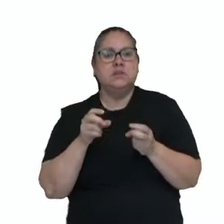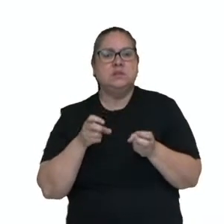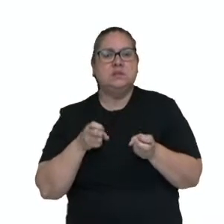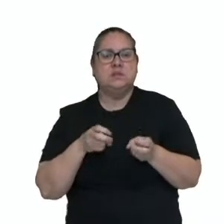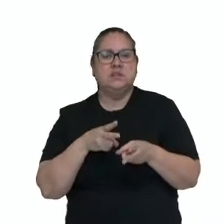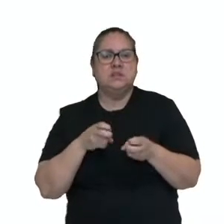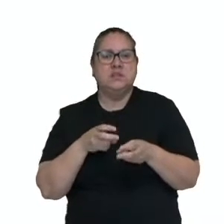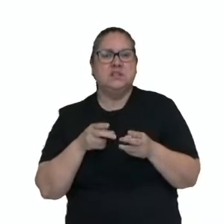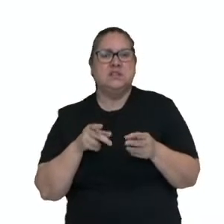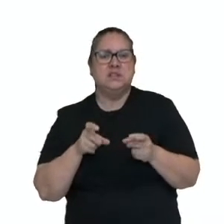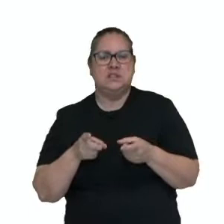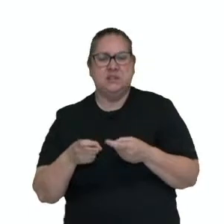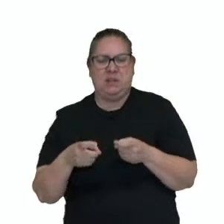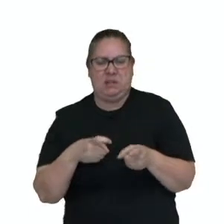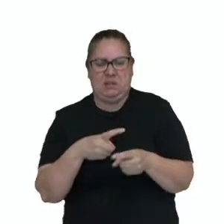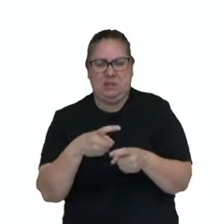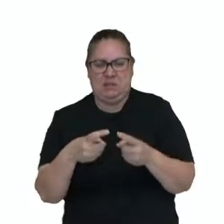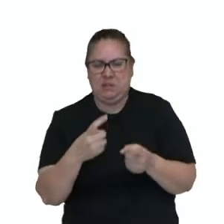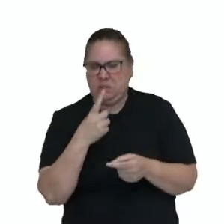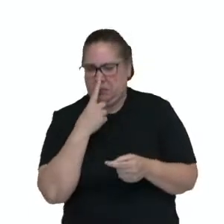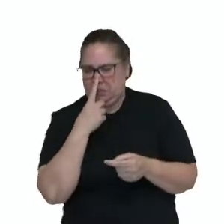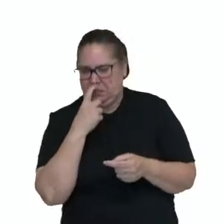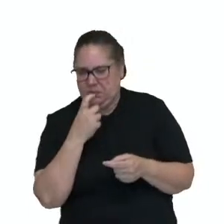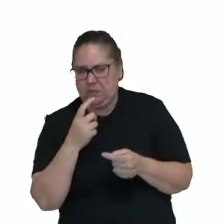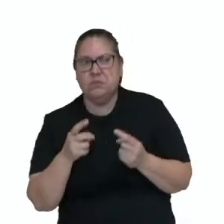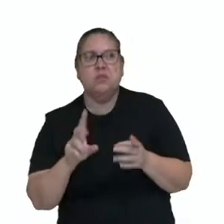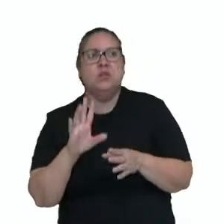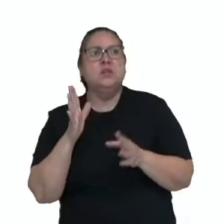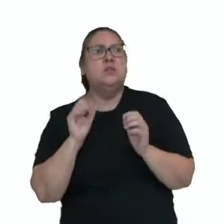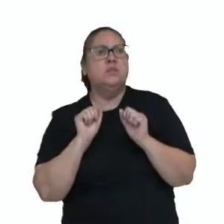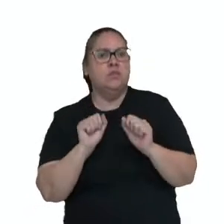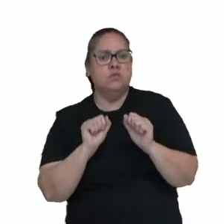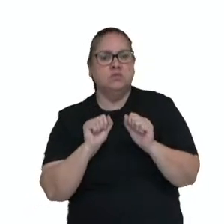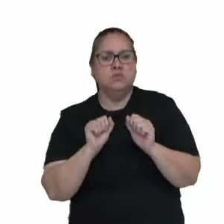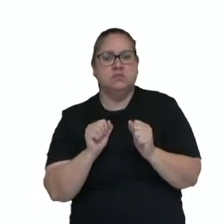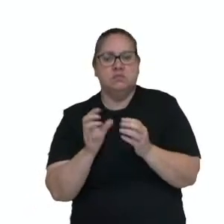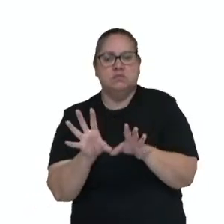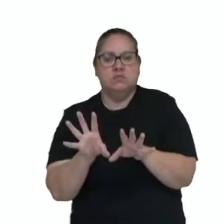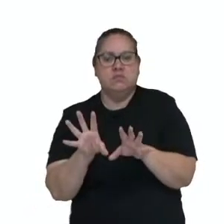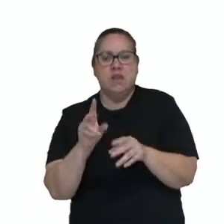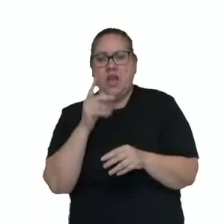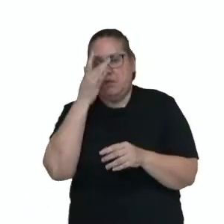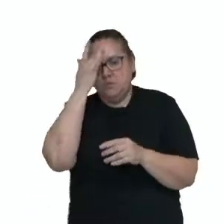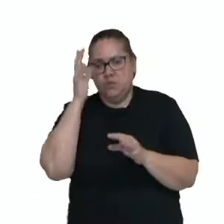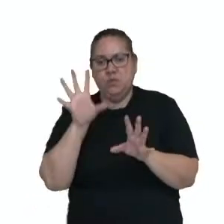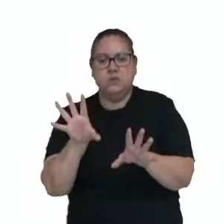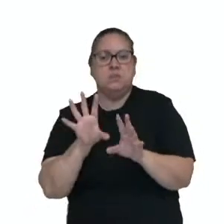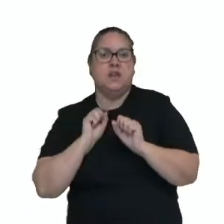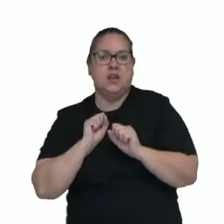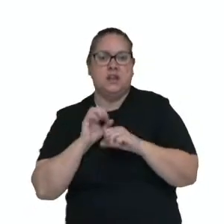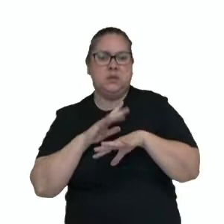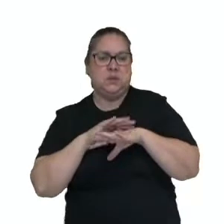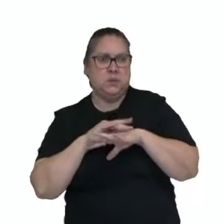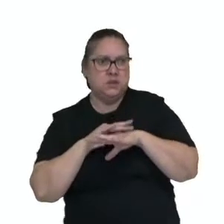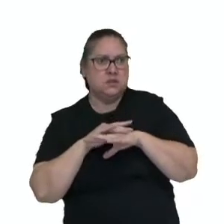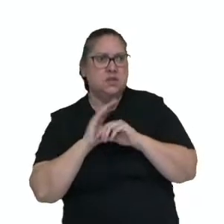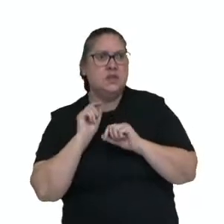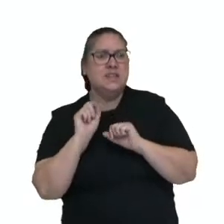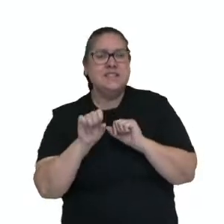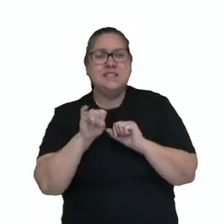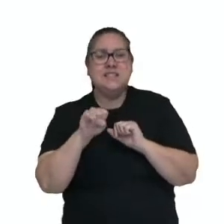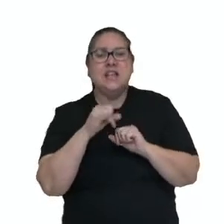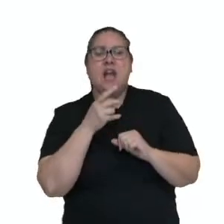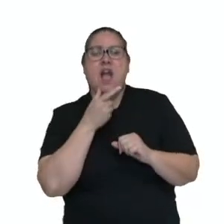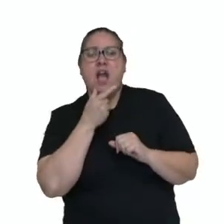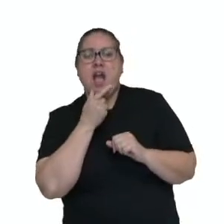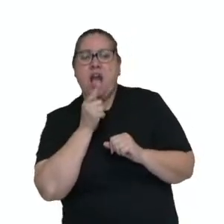agentes patogênicos, que são aqueles agentes que podem causar alguma doença, certo? Então, se a água